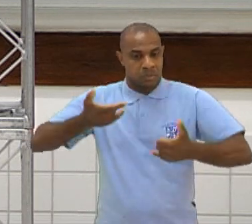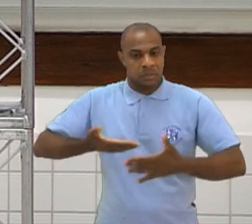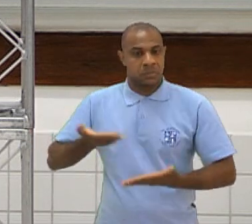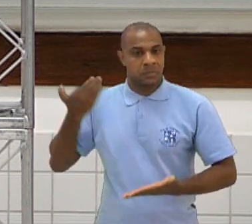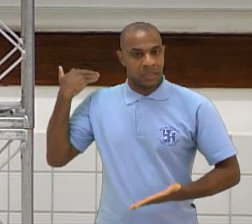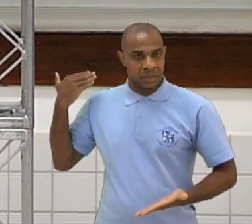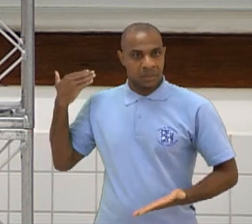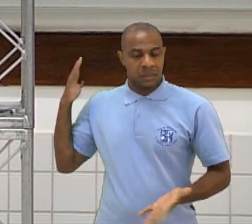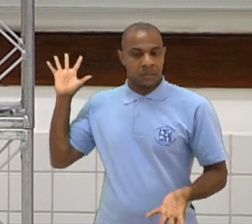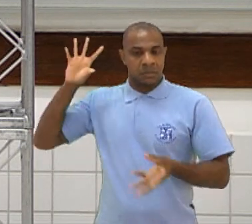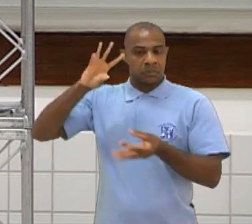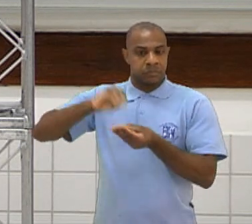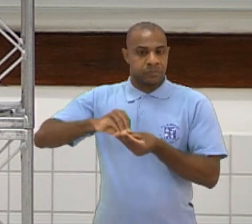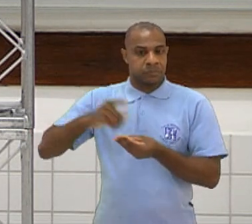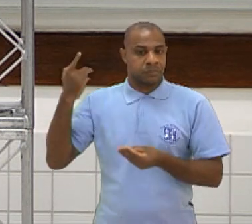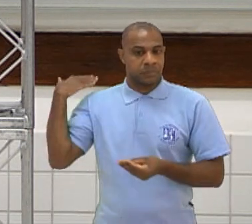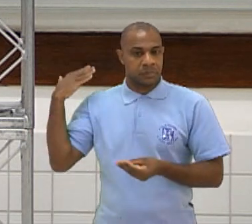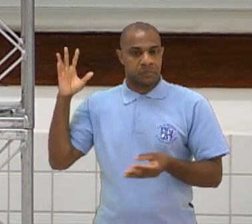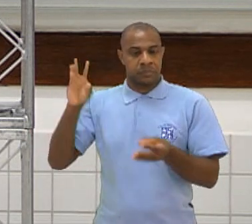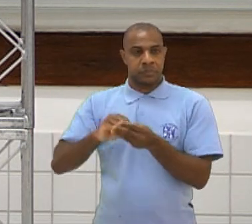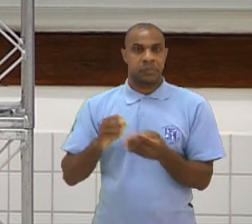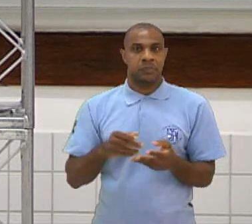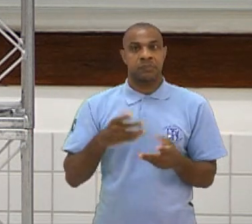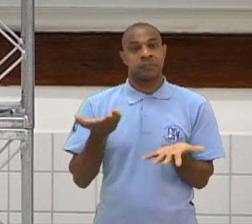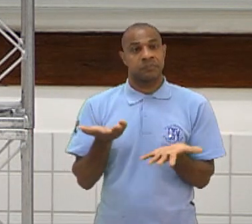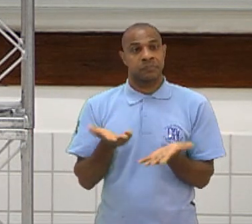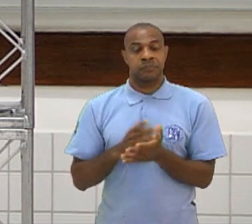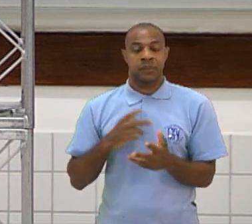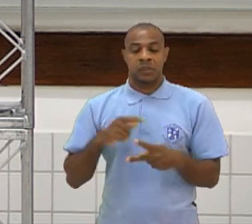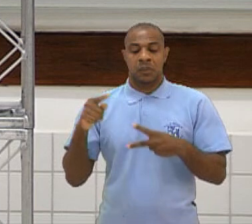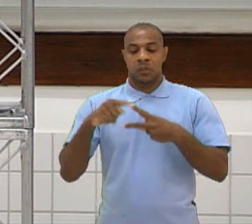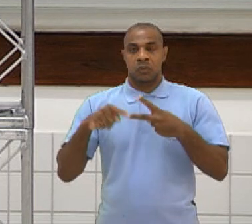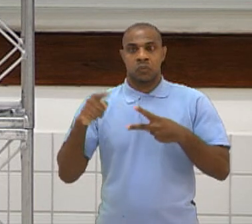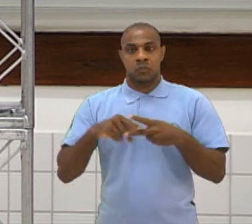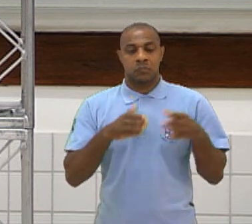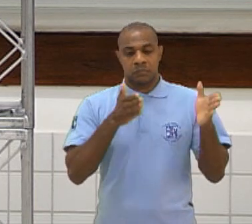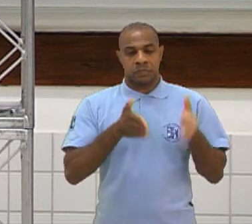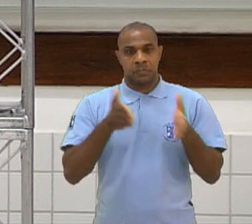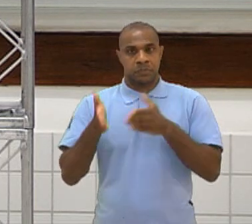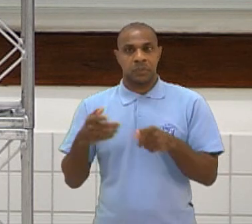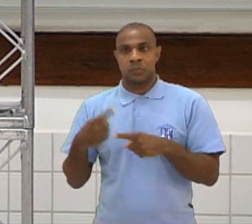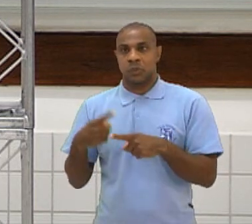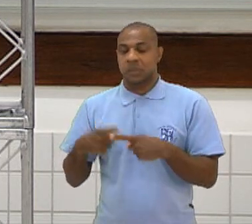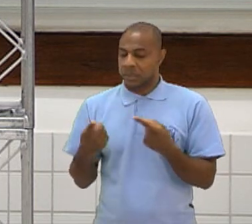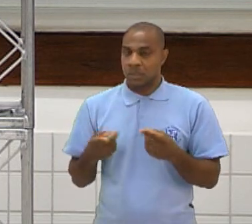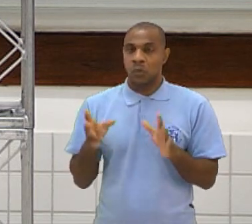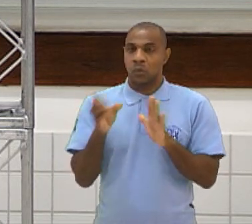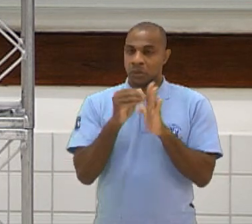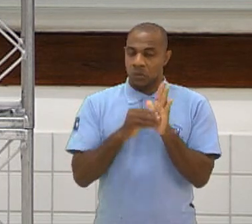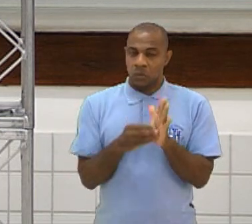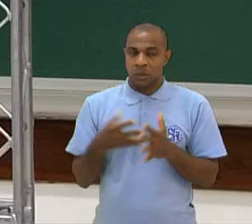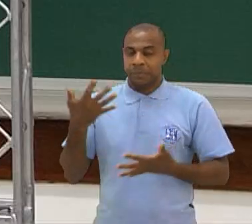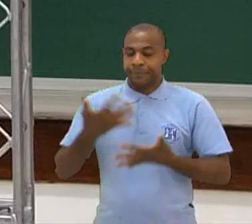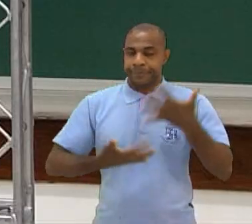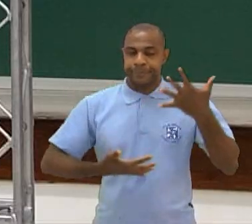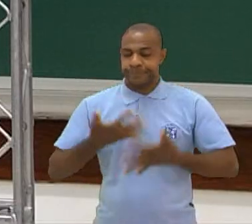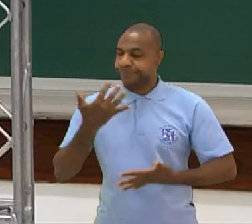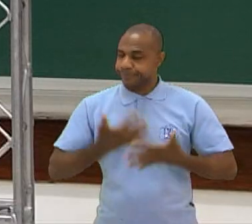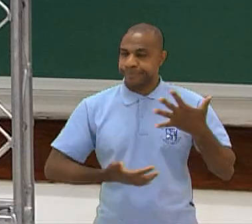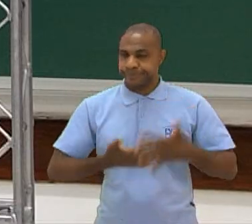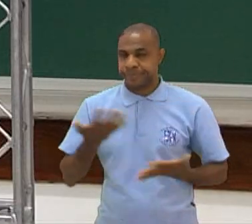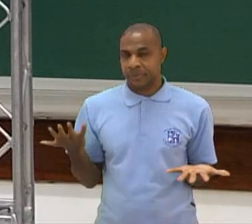professor, mas na mesma aula? Sim. Dividimos em duas justamente por ser um conteúdo bem denso, tá legal? Então é melhor ficar dividido em